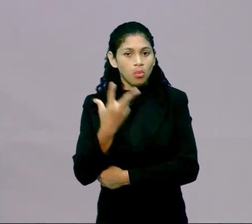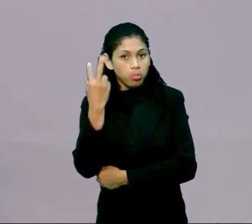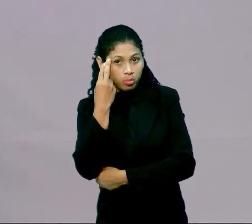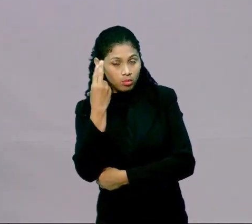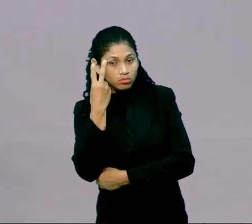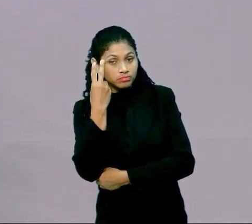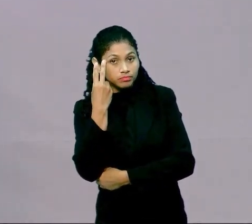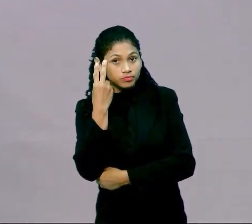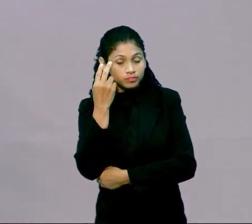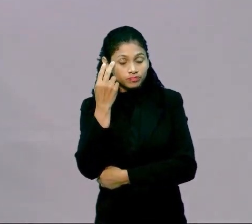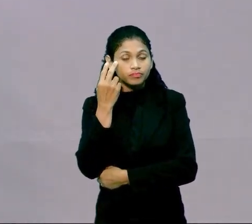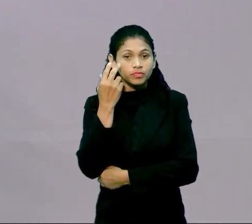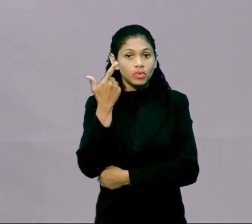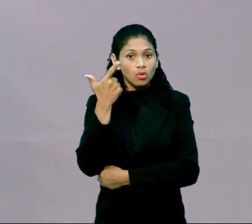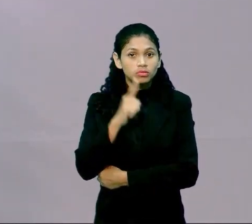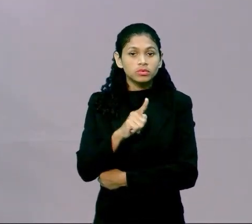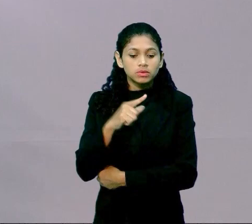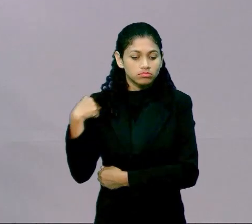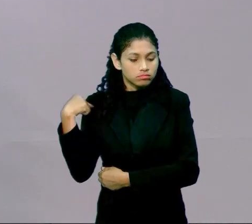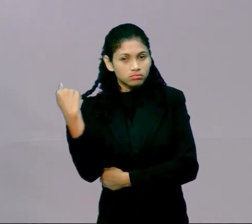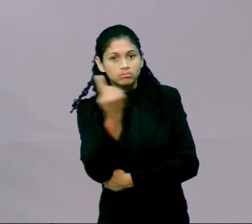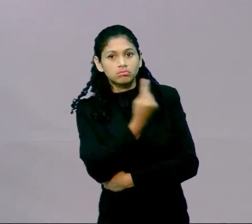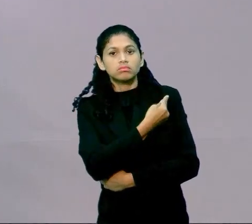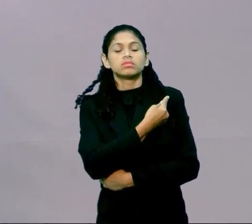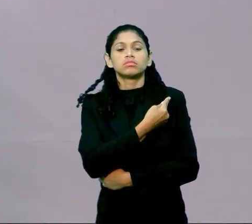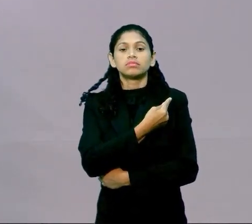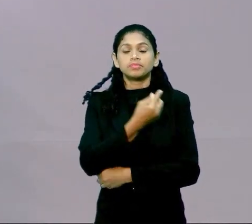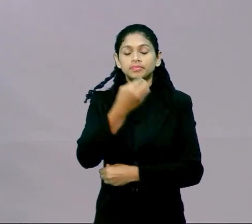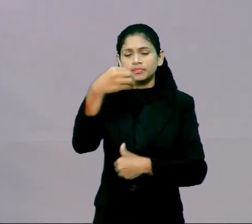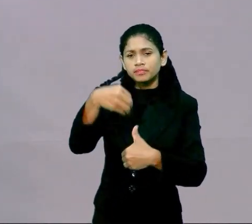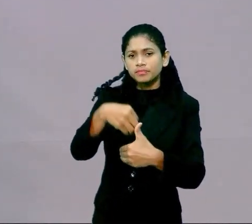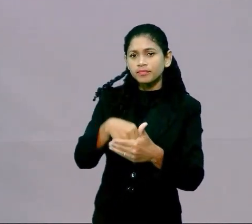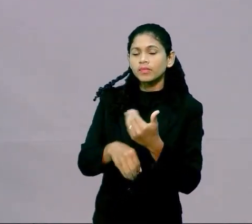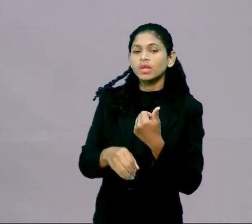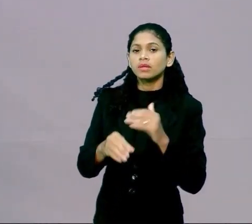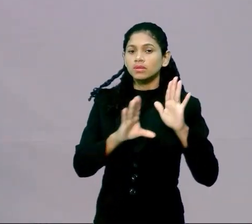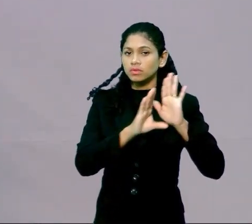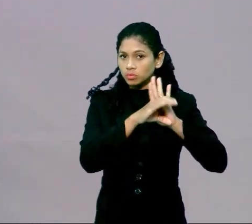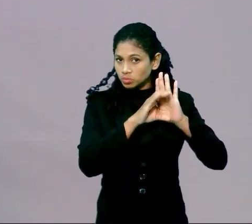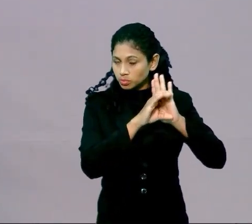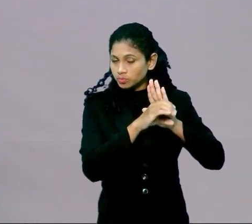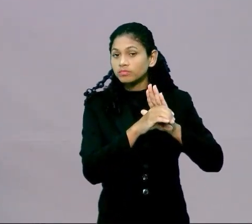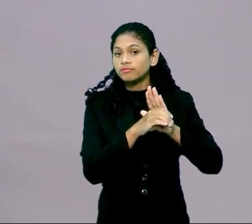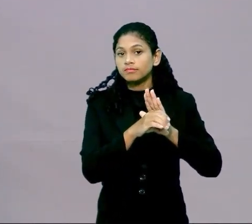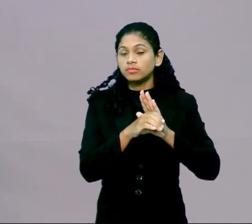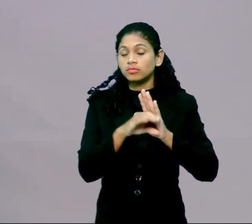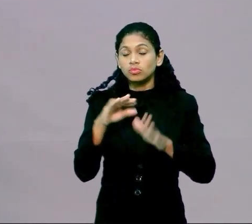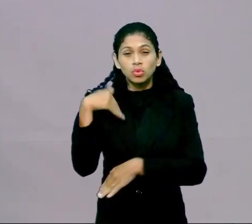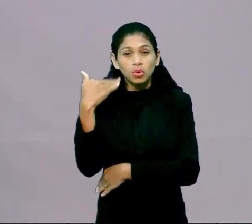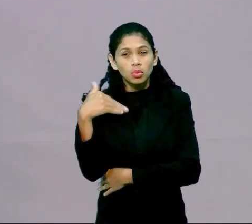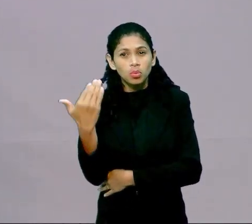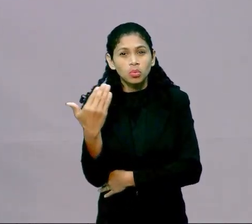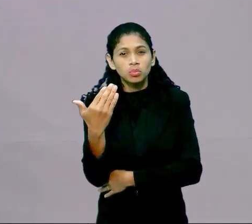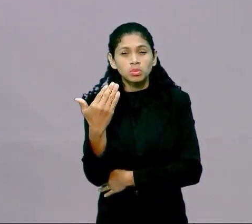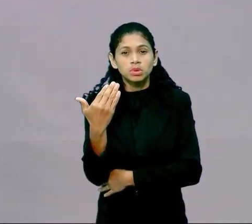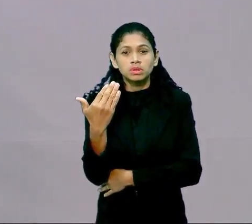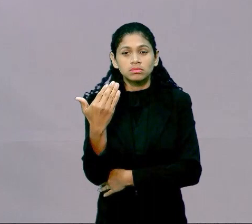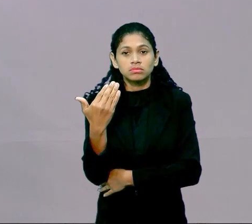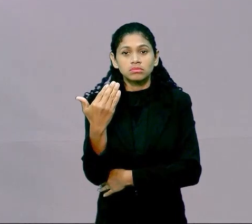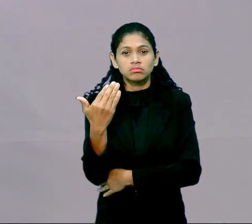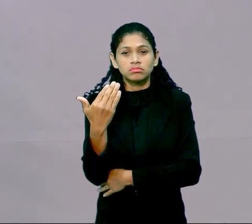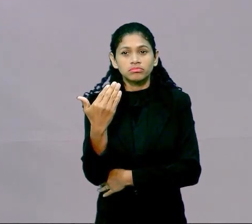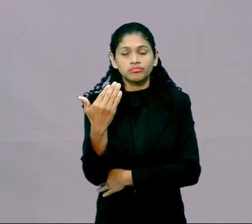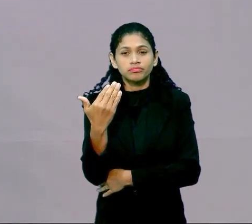por todos nós. E dentro de tudo isso, quando as insatisfações